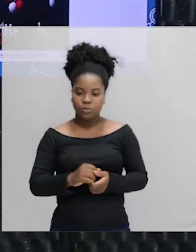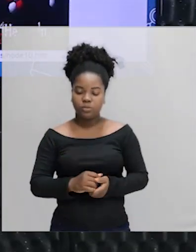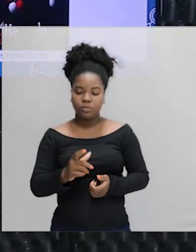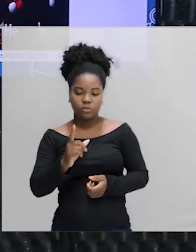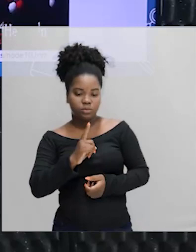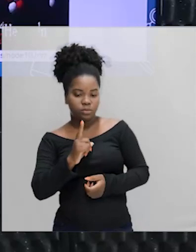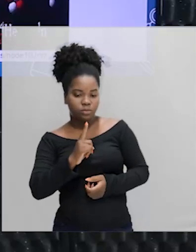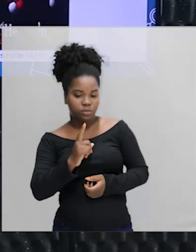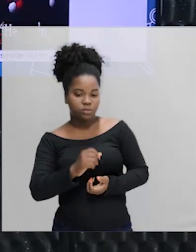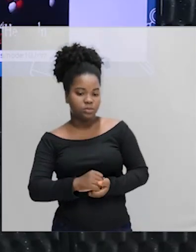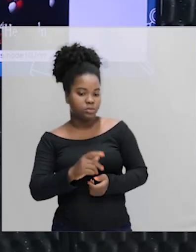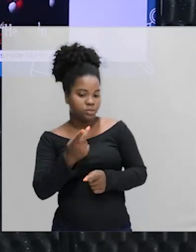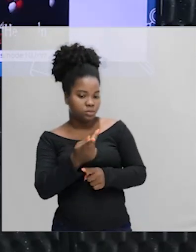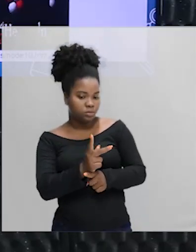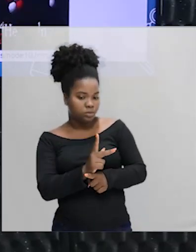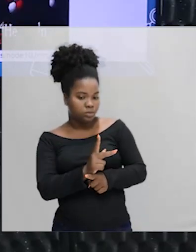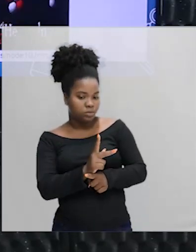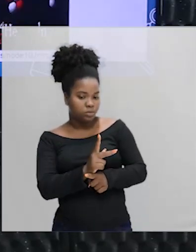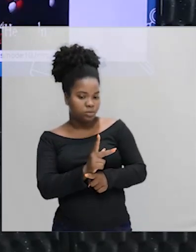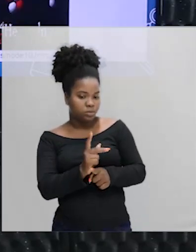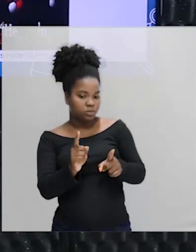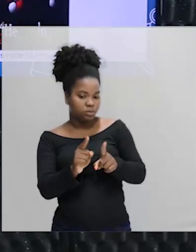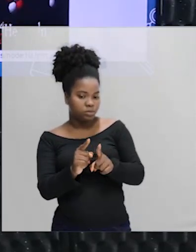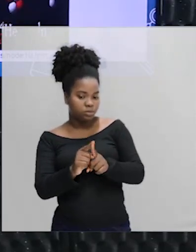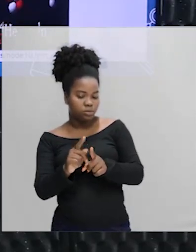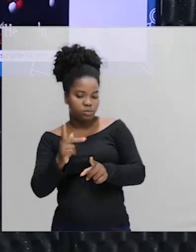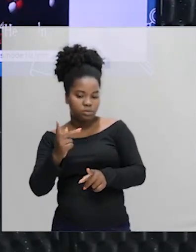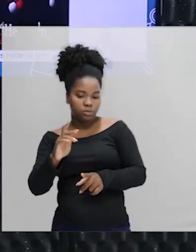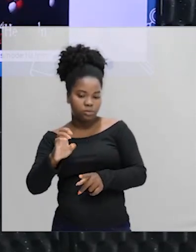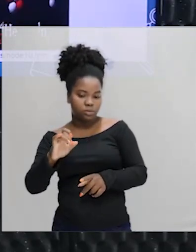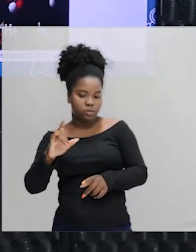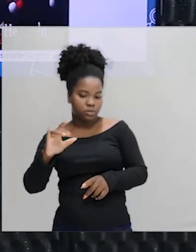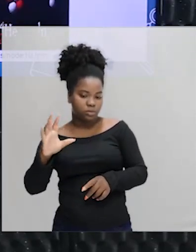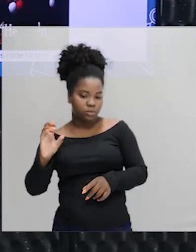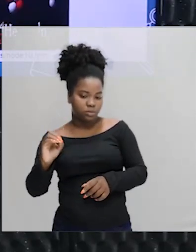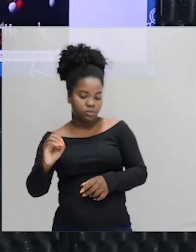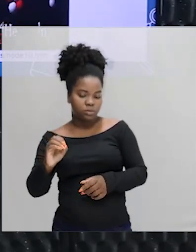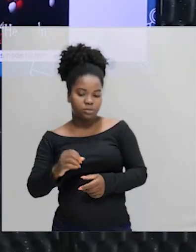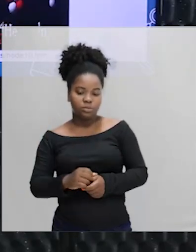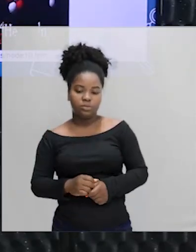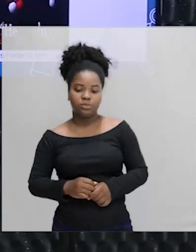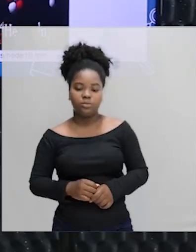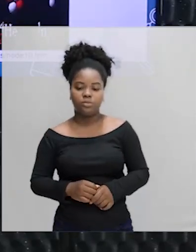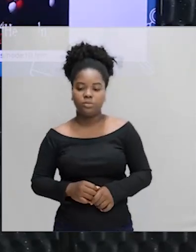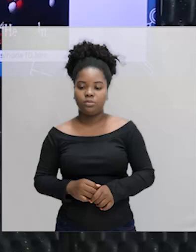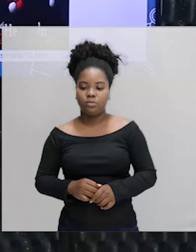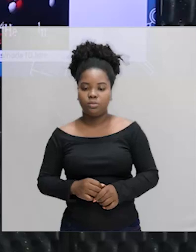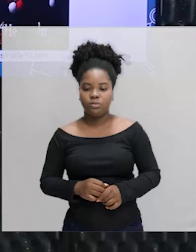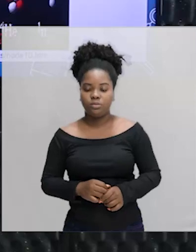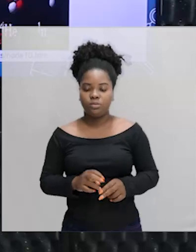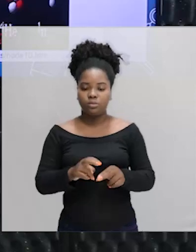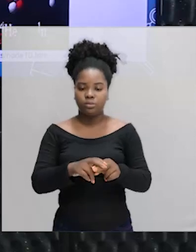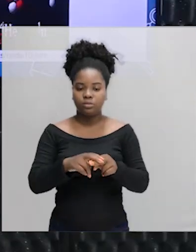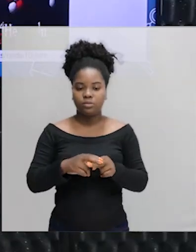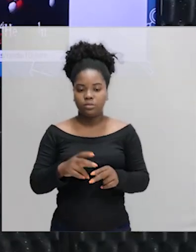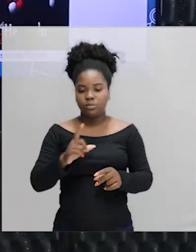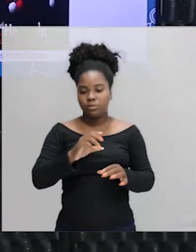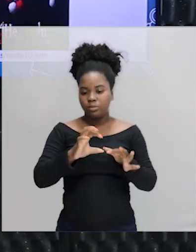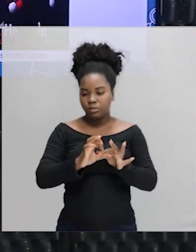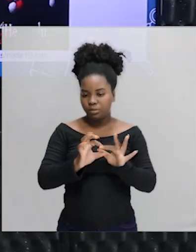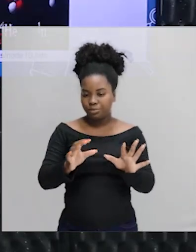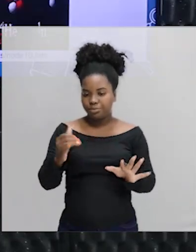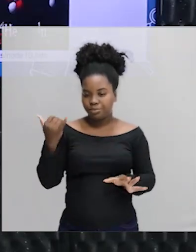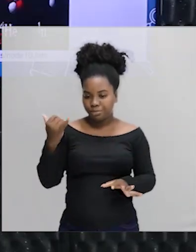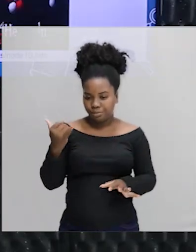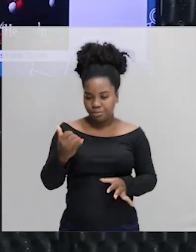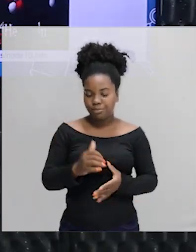nós temos os hidrogênios, né, os isótopos de hidrogênio formando esses isótopos de hélio, né, e por aí vai. Com isso há essa liberação de energia